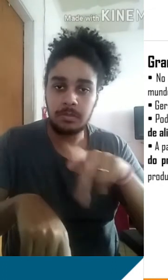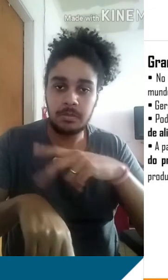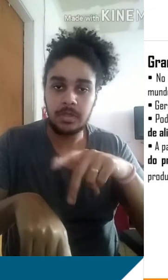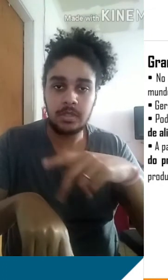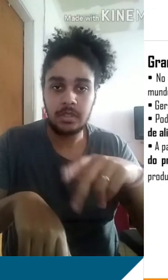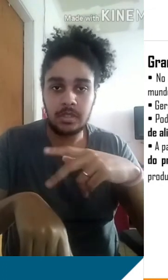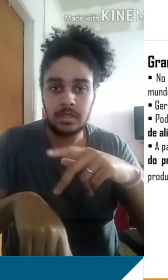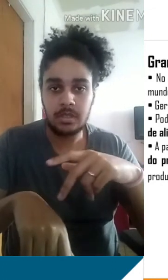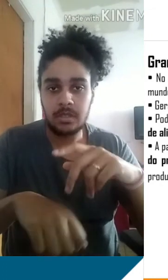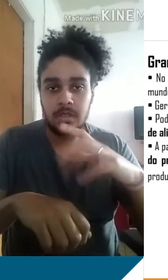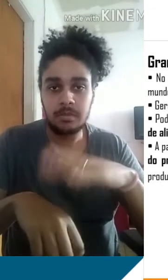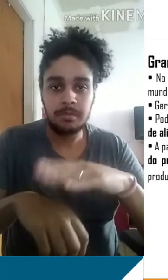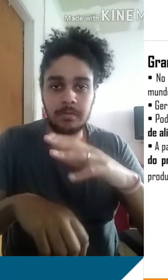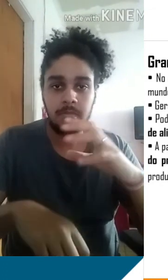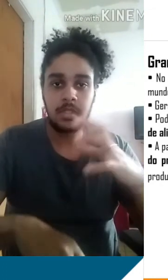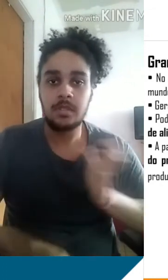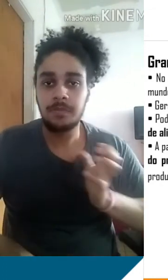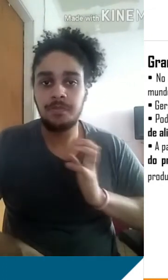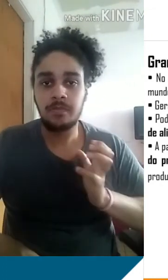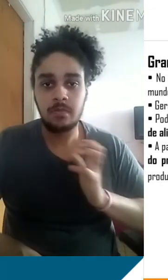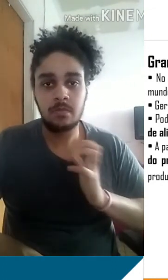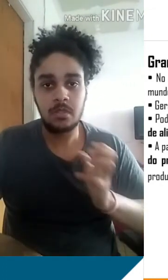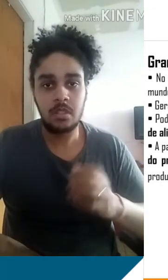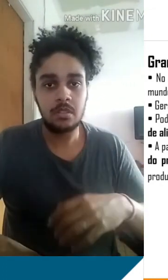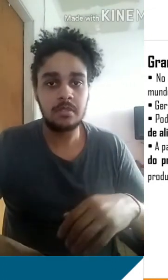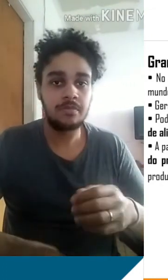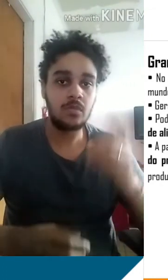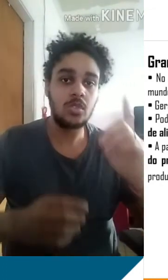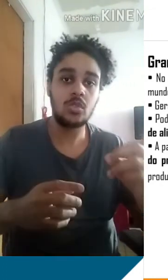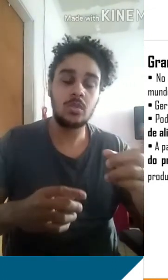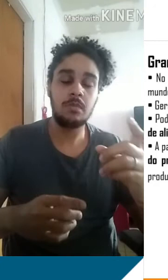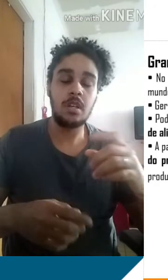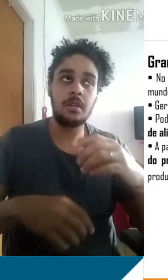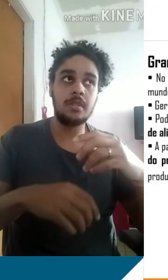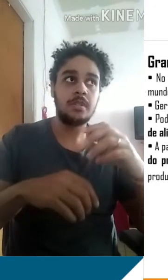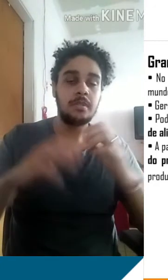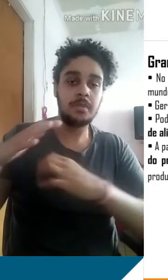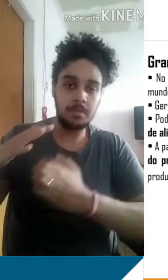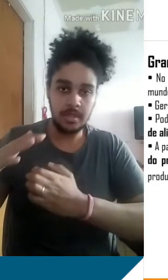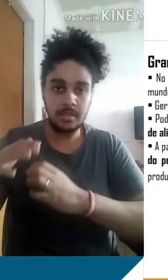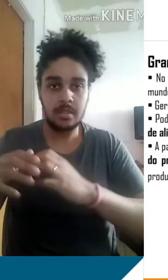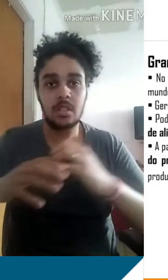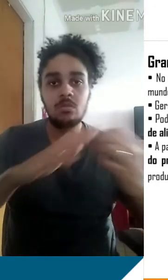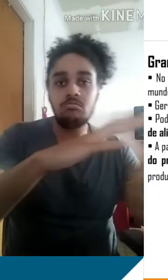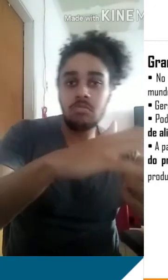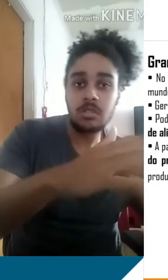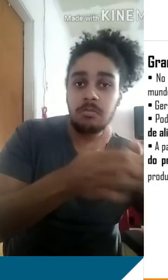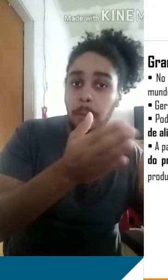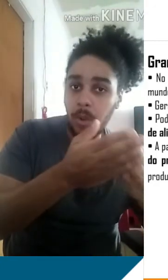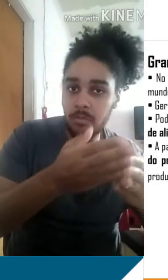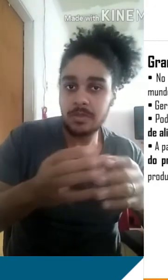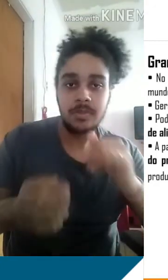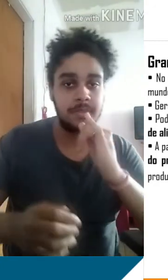pobre, como no caso das transnacionais. Beleza? É uma característica desse período. E isso vai acontecer por conta de alguns